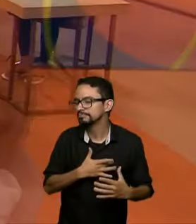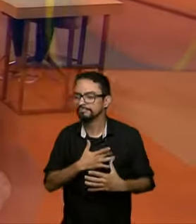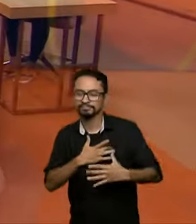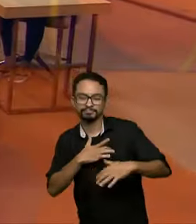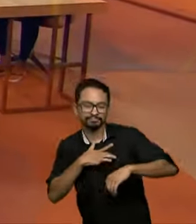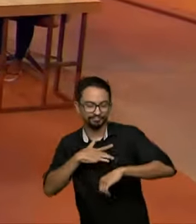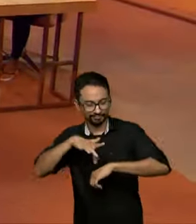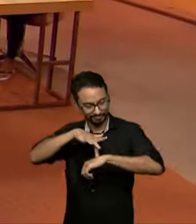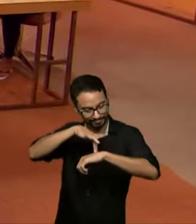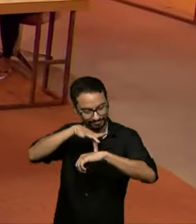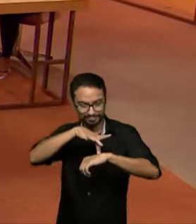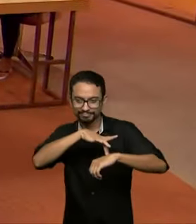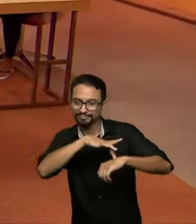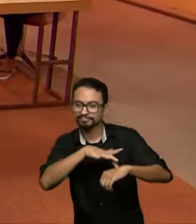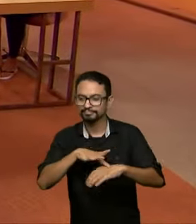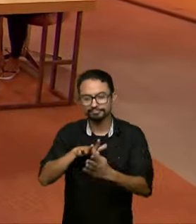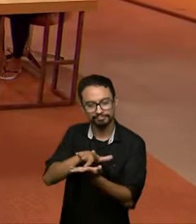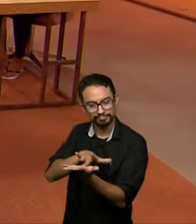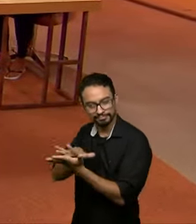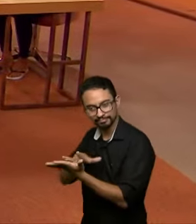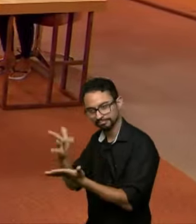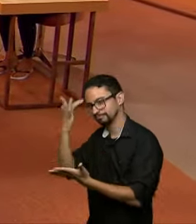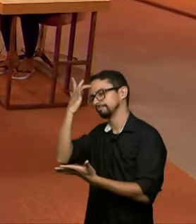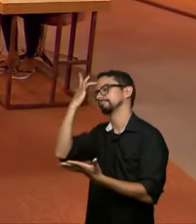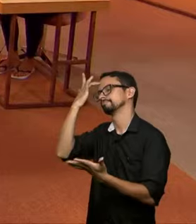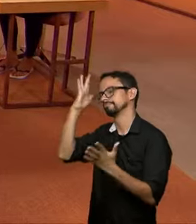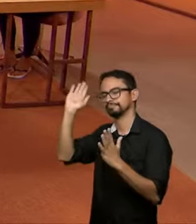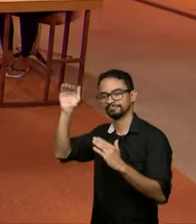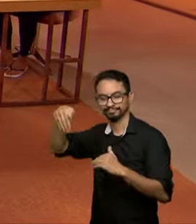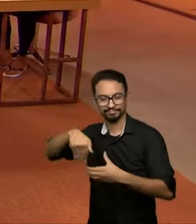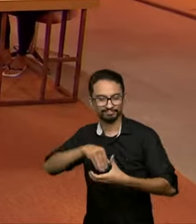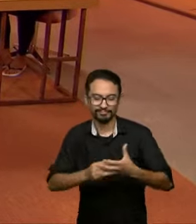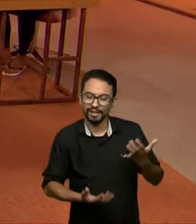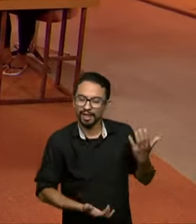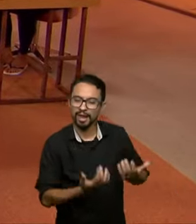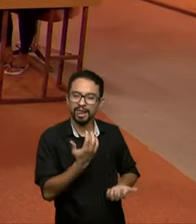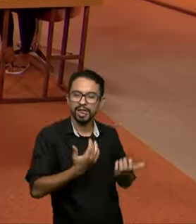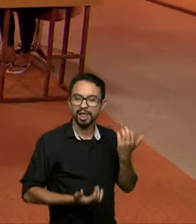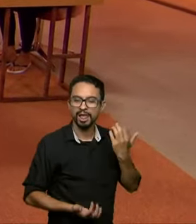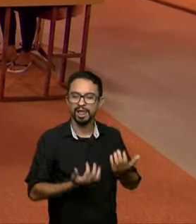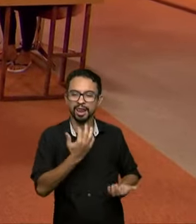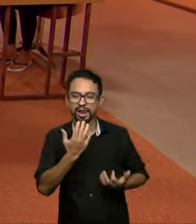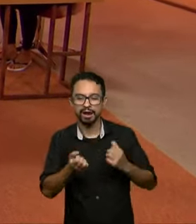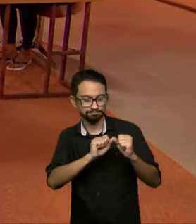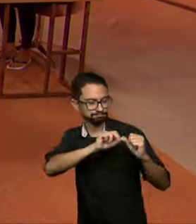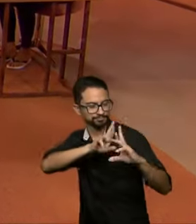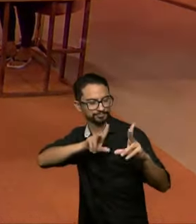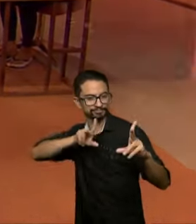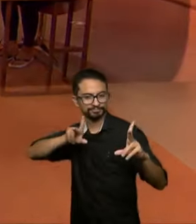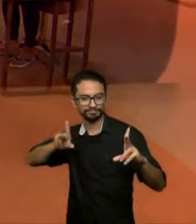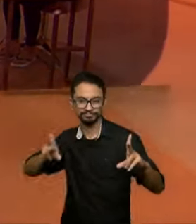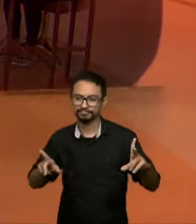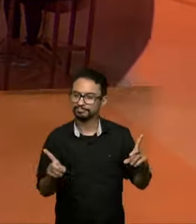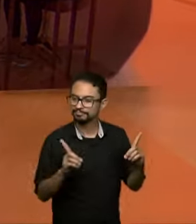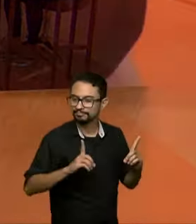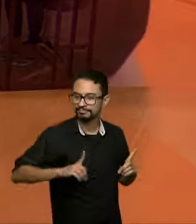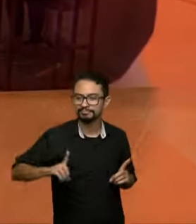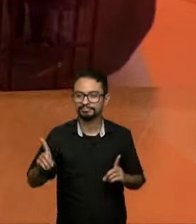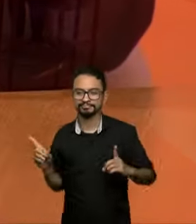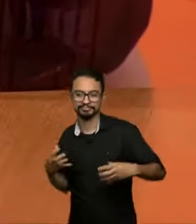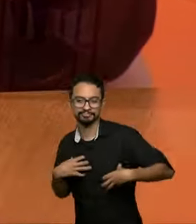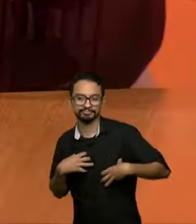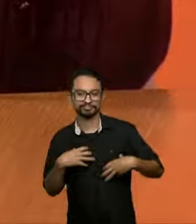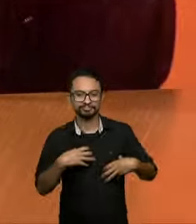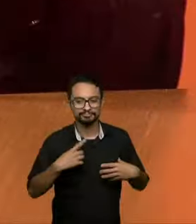Fingindo inocente, toda saliente, vem me olhando diferente. Aí você me fez, meu Deus, que é meu. Foi chamando minha atenção